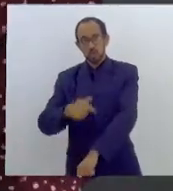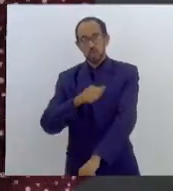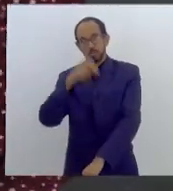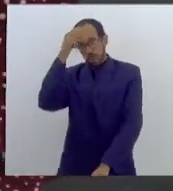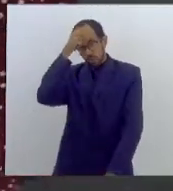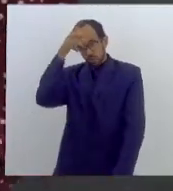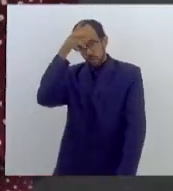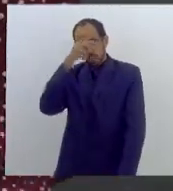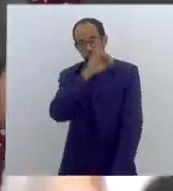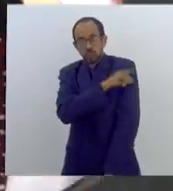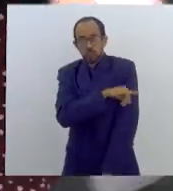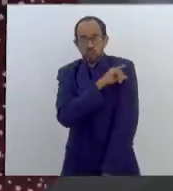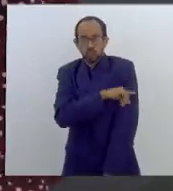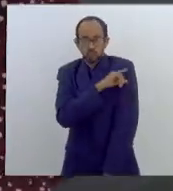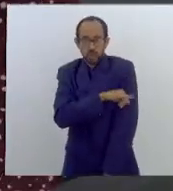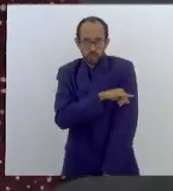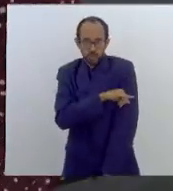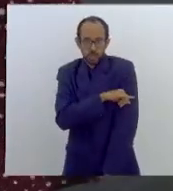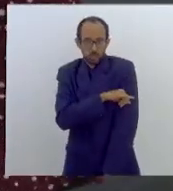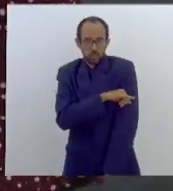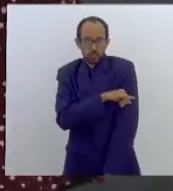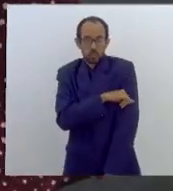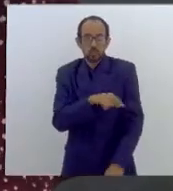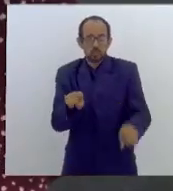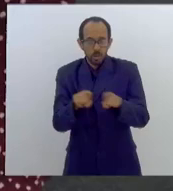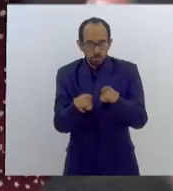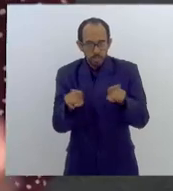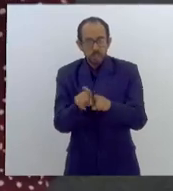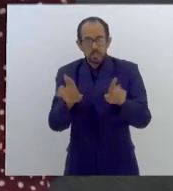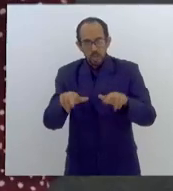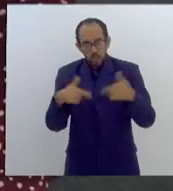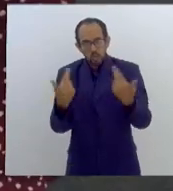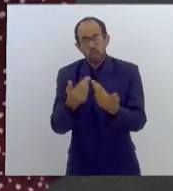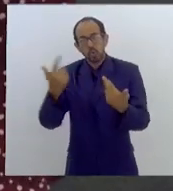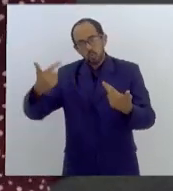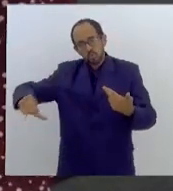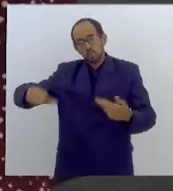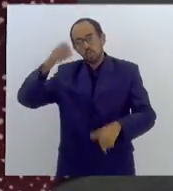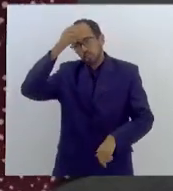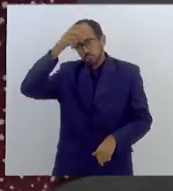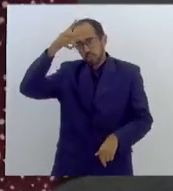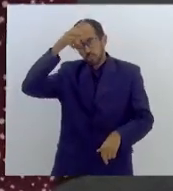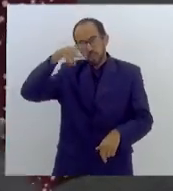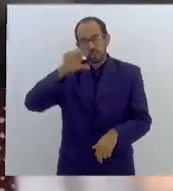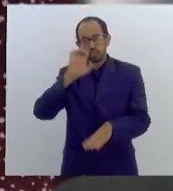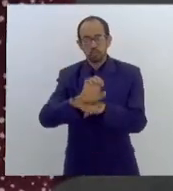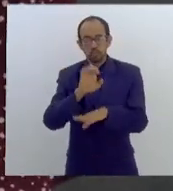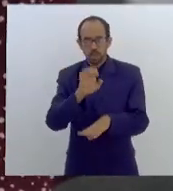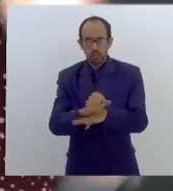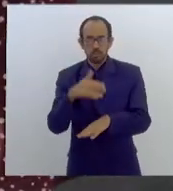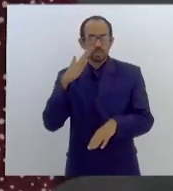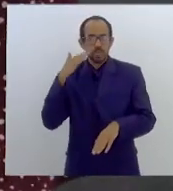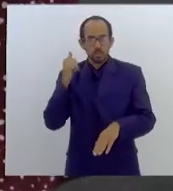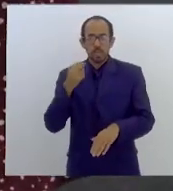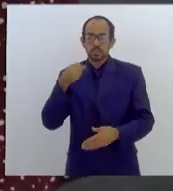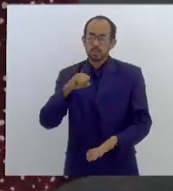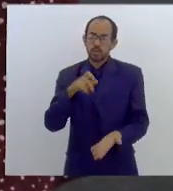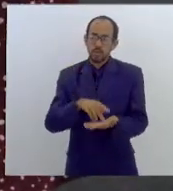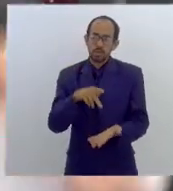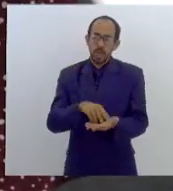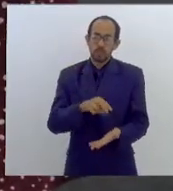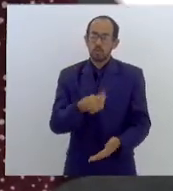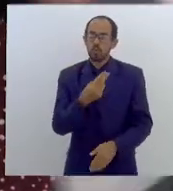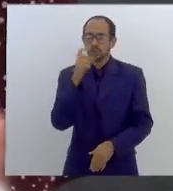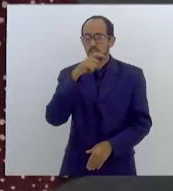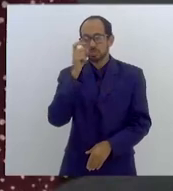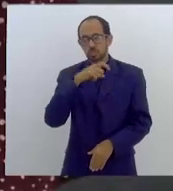Janeiro, ouvi todos os outros 91 prefeitos do estado para saber se é verdade ou mentira, se